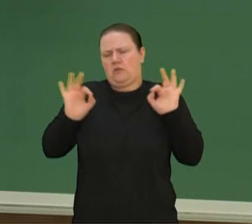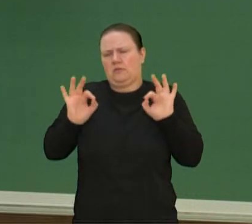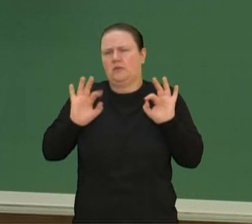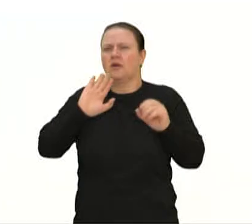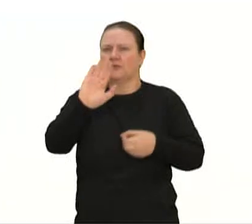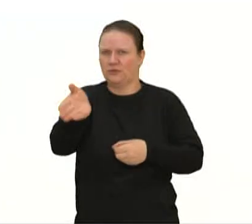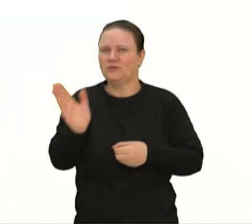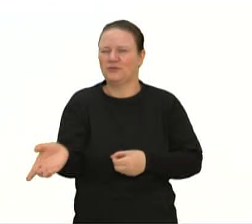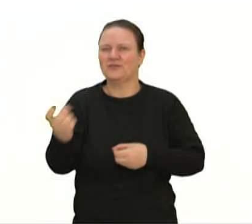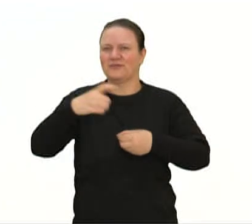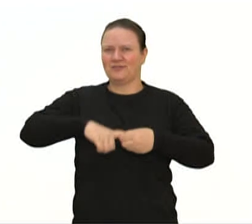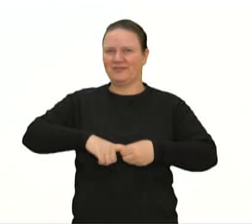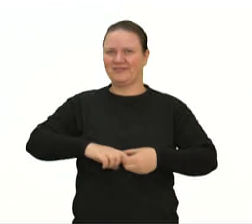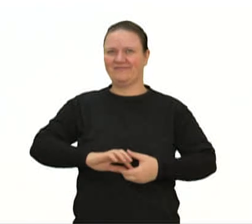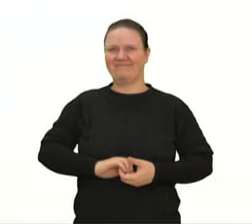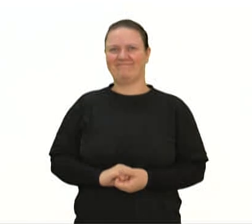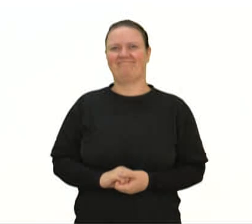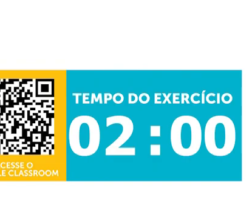retornamos.